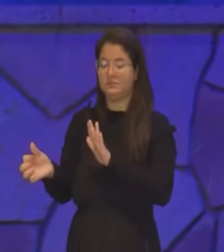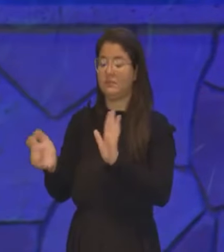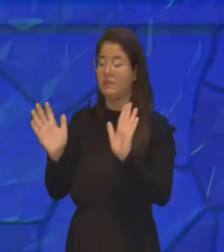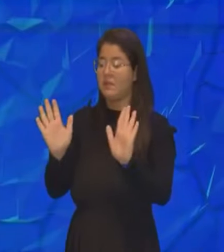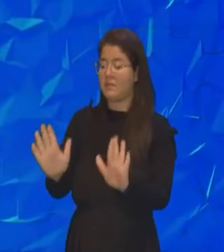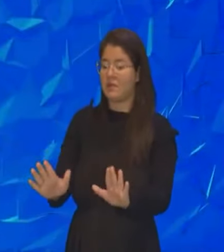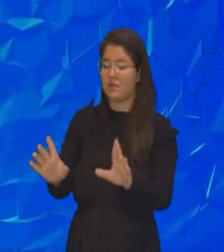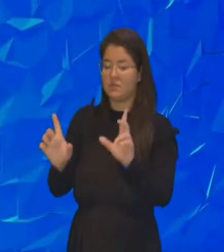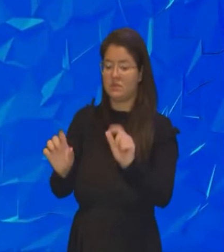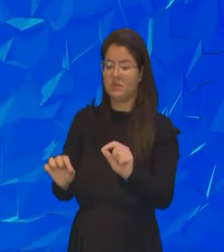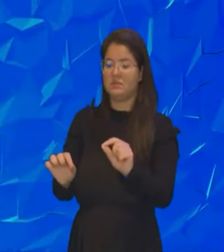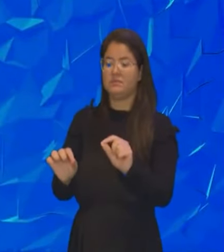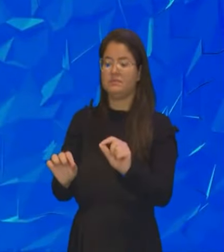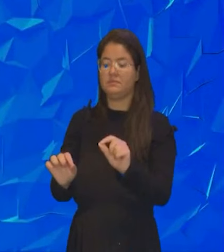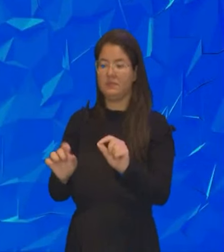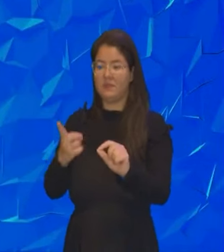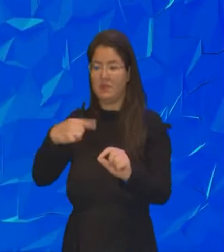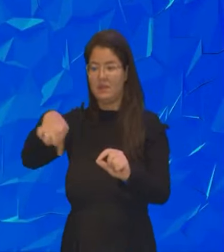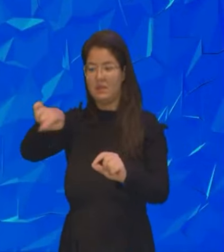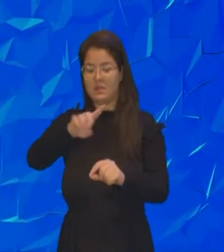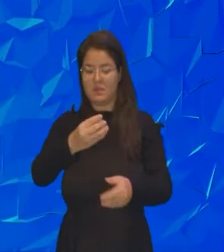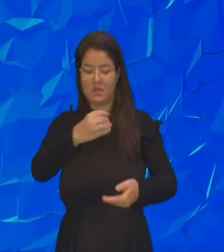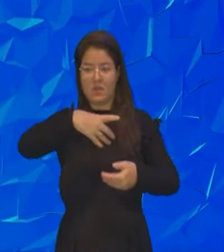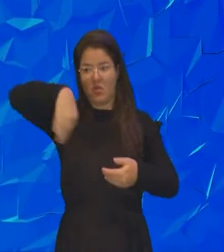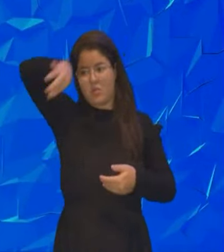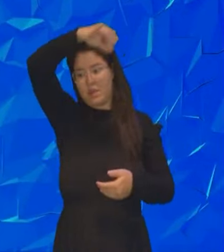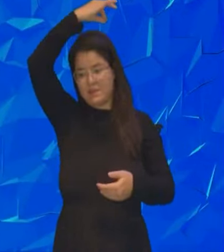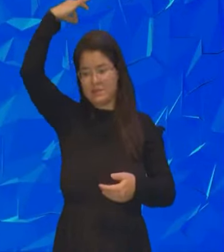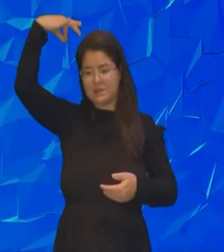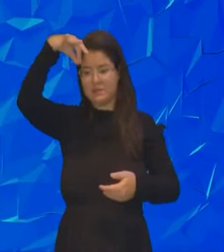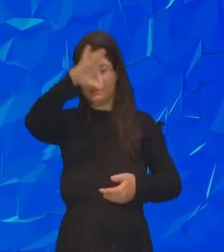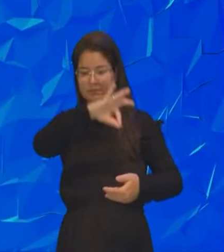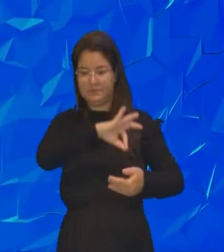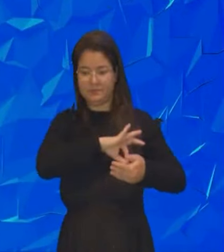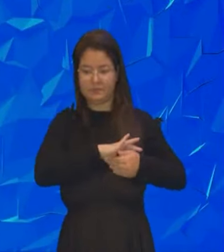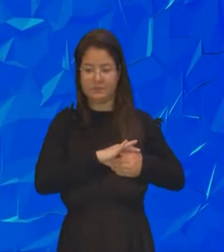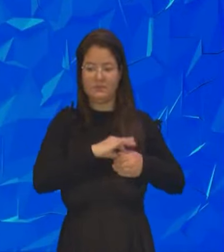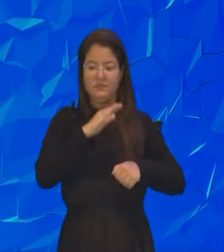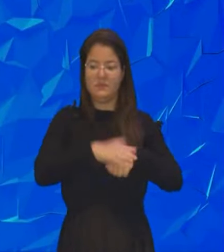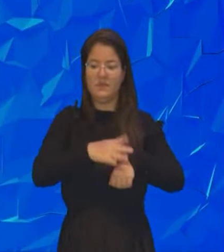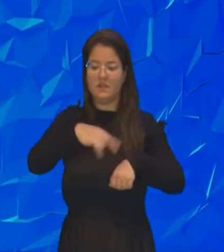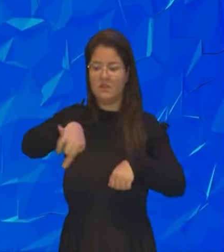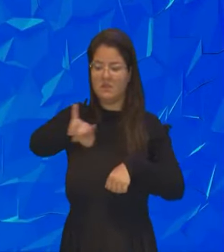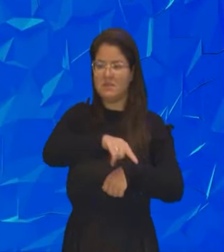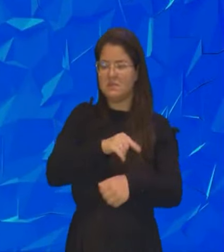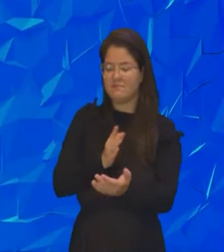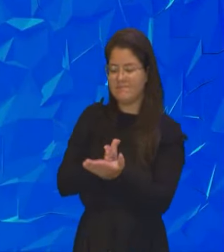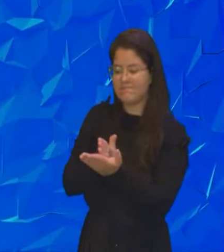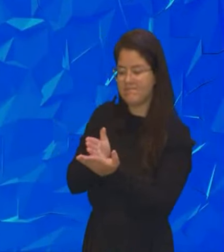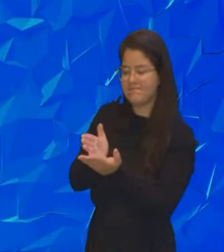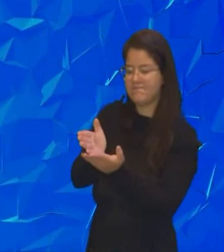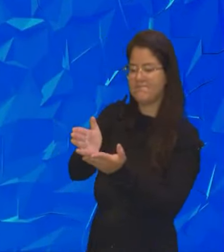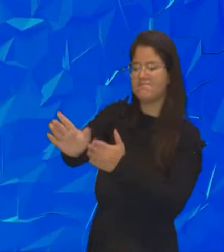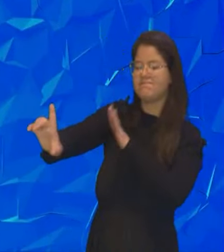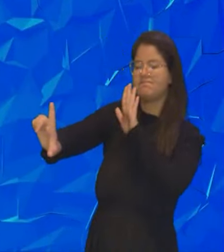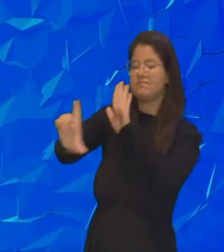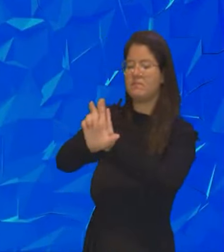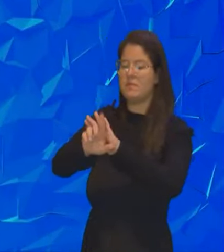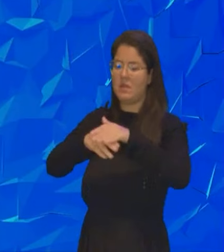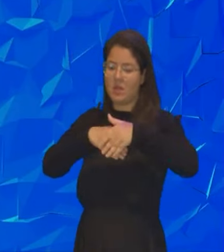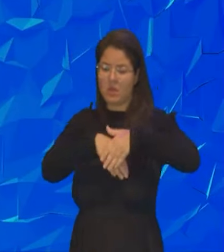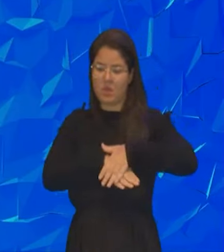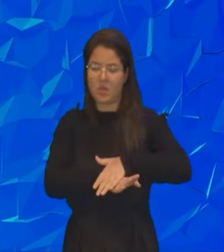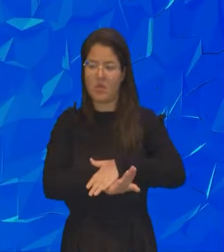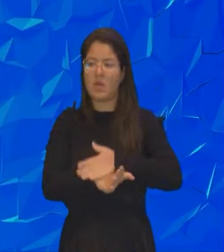Porei dentro de vocês o meu espírito e farei com que andem nos meus estatutos, guardem